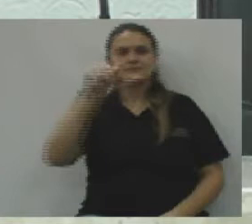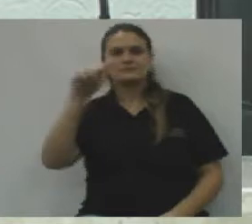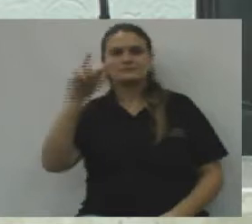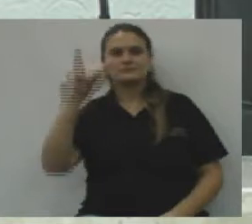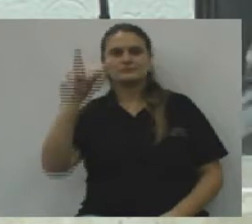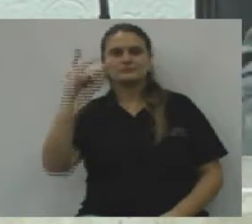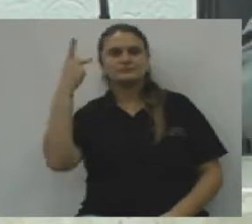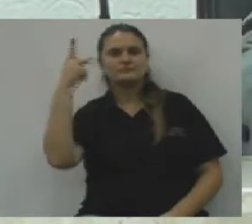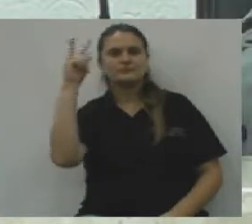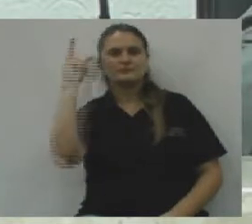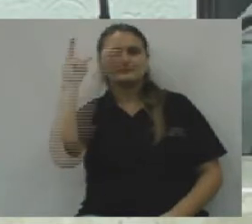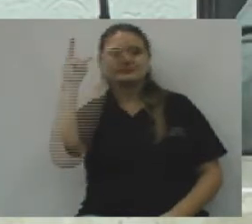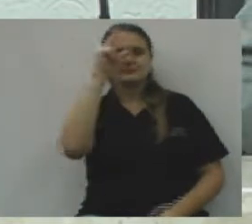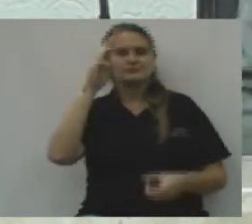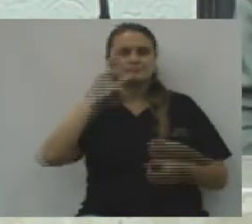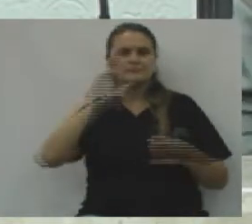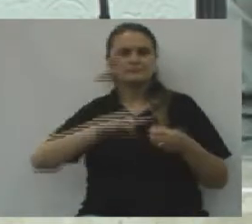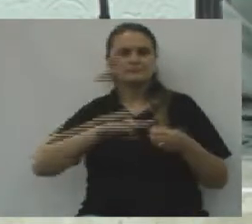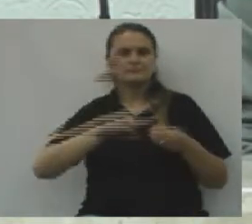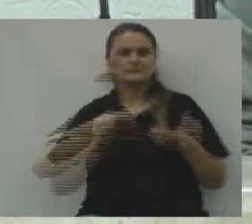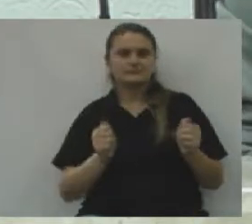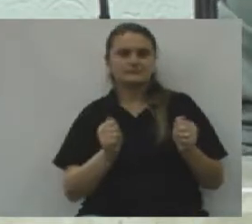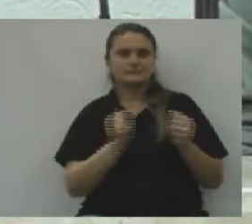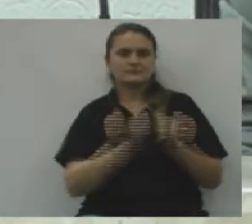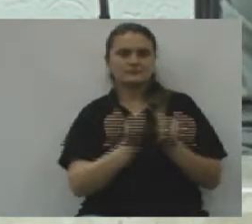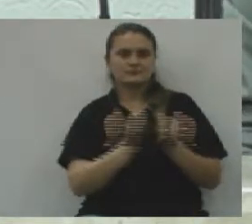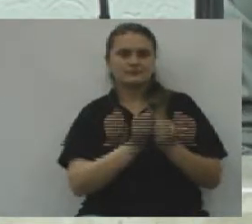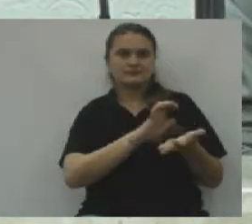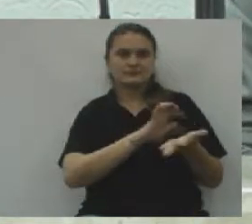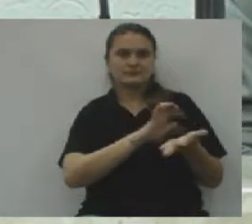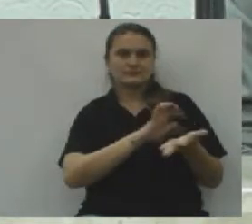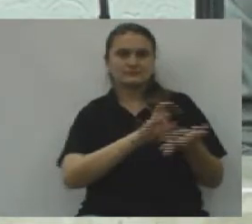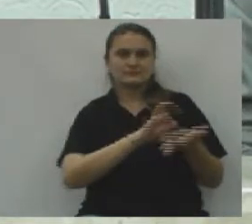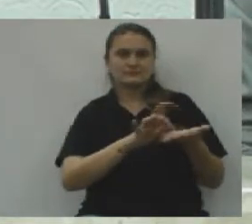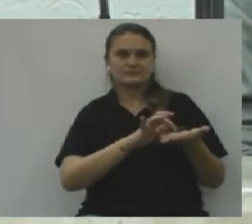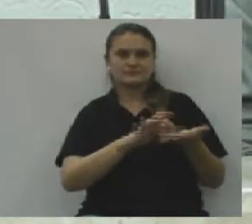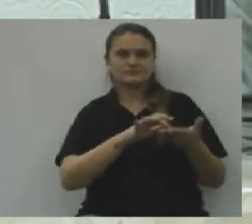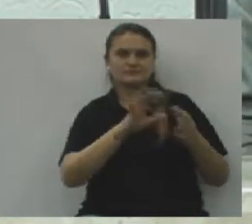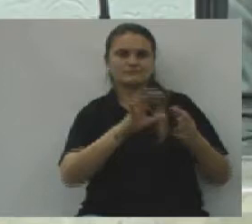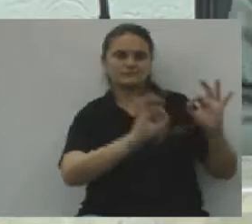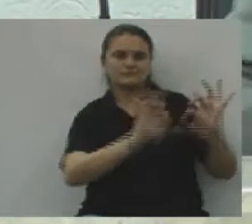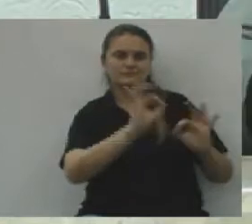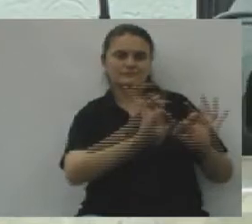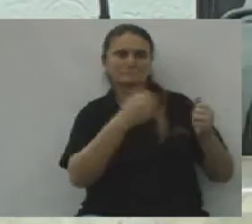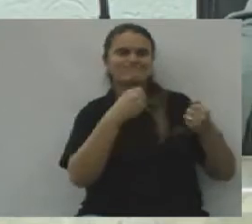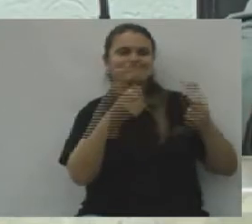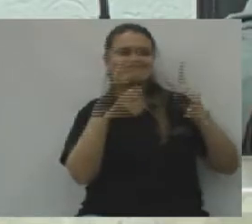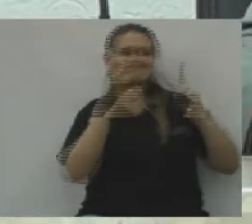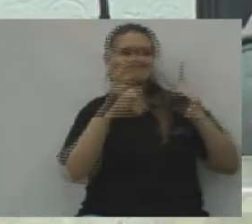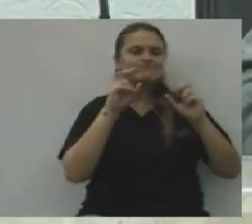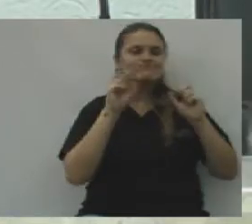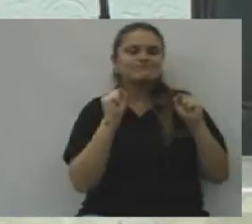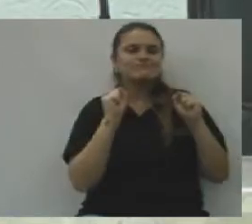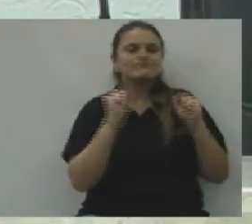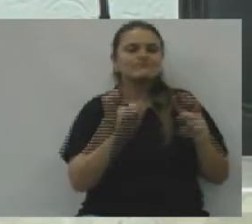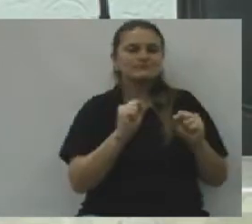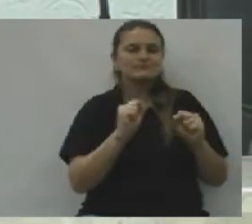senhor prefeito municipal, para que, juntamente com a Secretaria de Planejamento, verifiquem a possibilidade